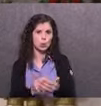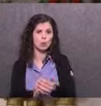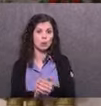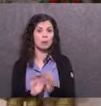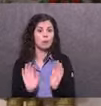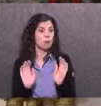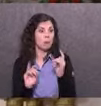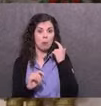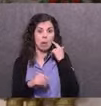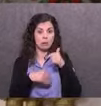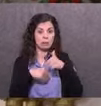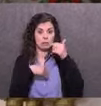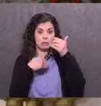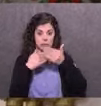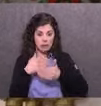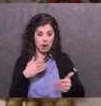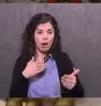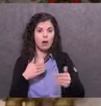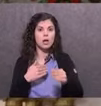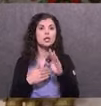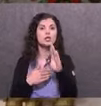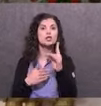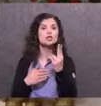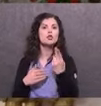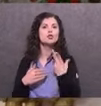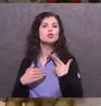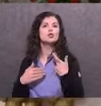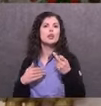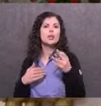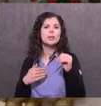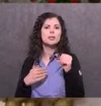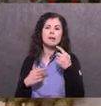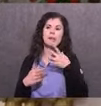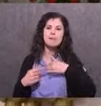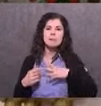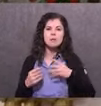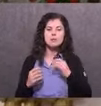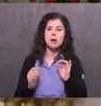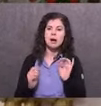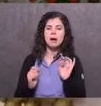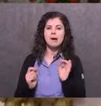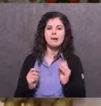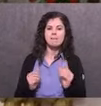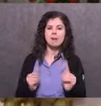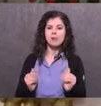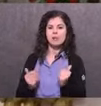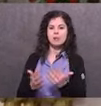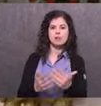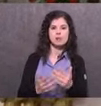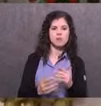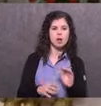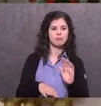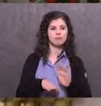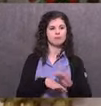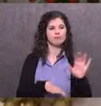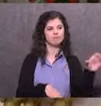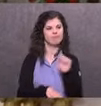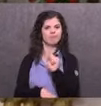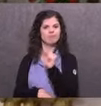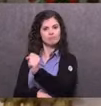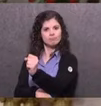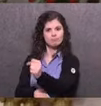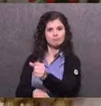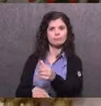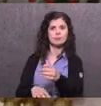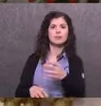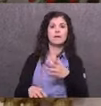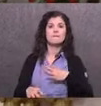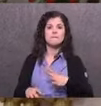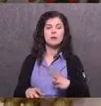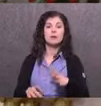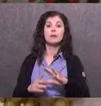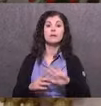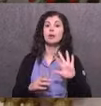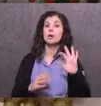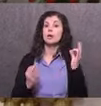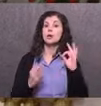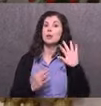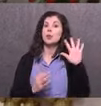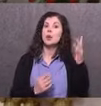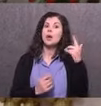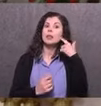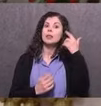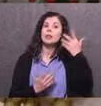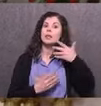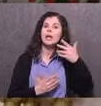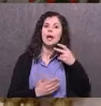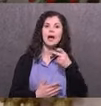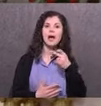então, Judas procurava uma oportunidade para o entregar. No primeiro dia dos ázimos,